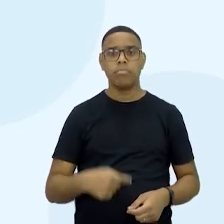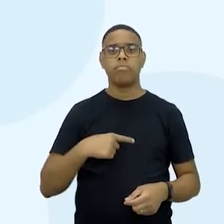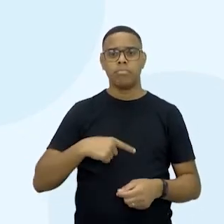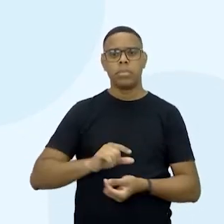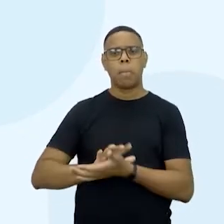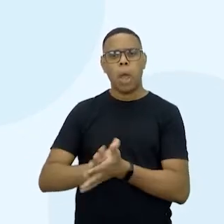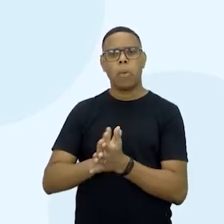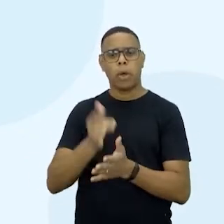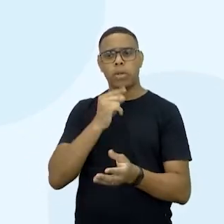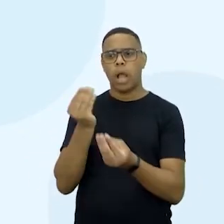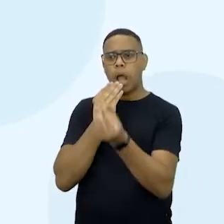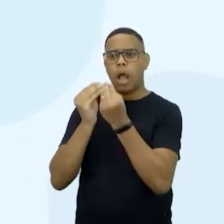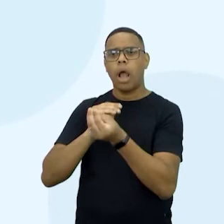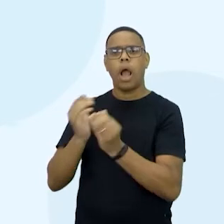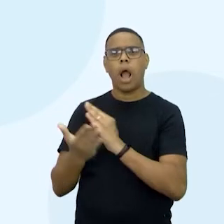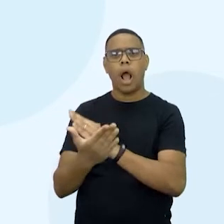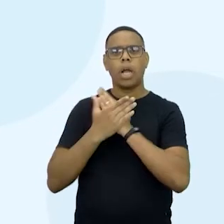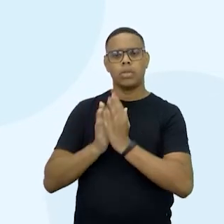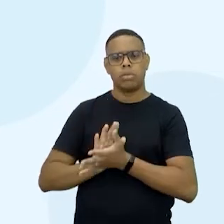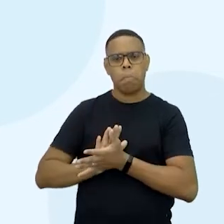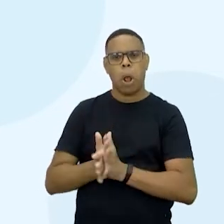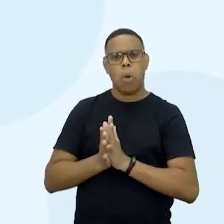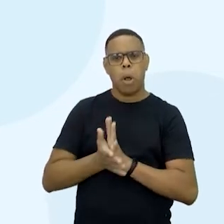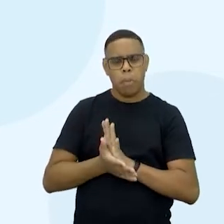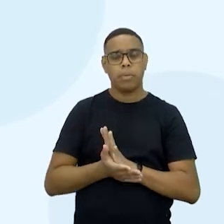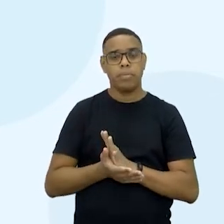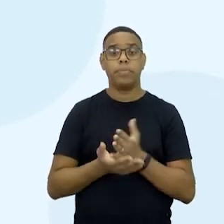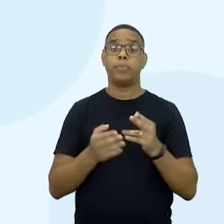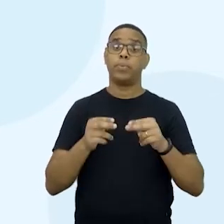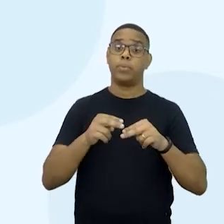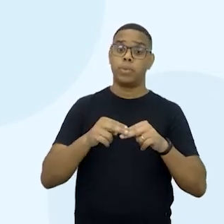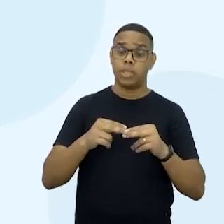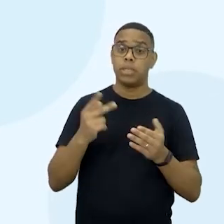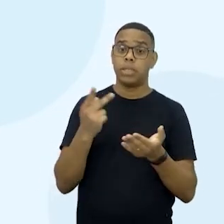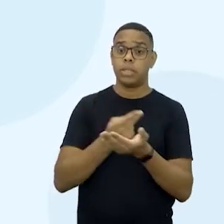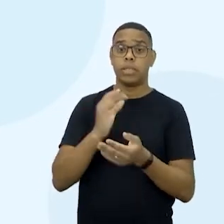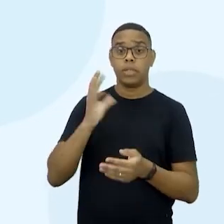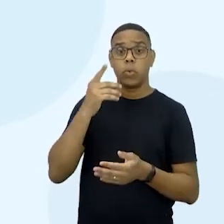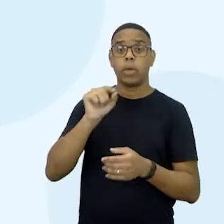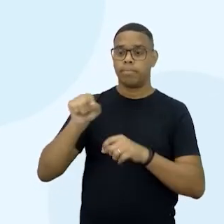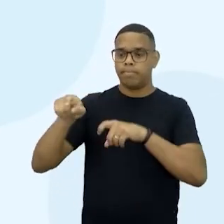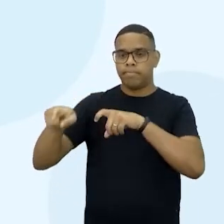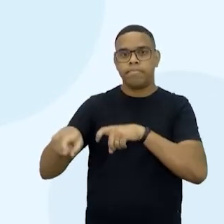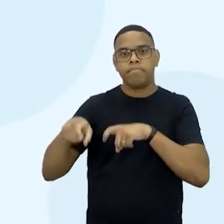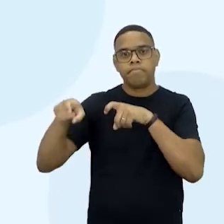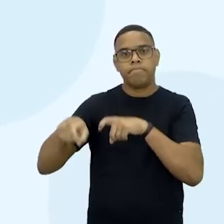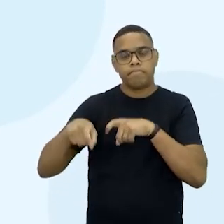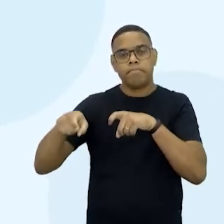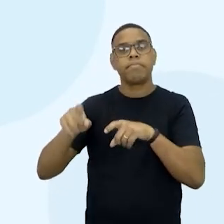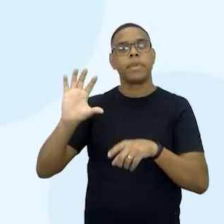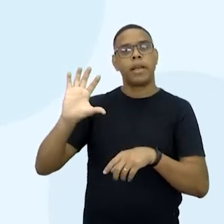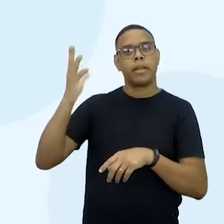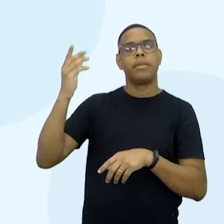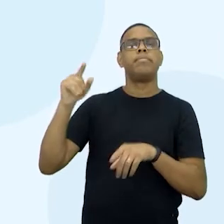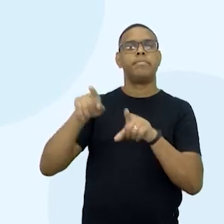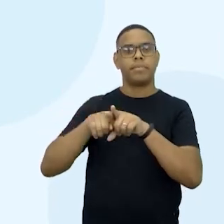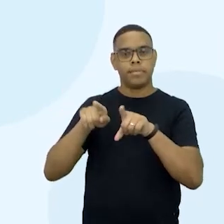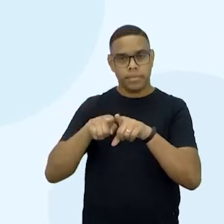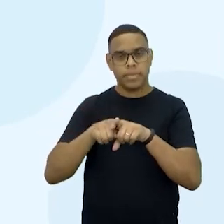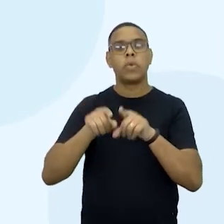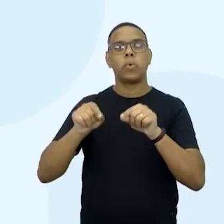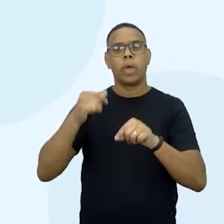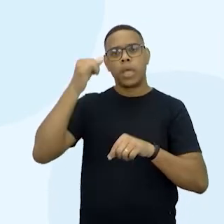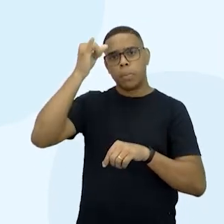eliminados em tudo isso também veio com o advento da agricultura e com o advento da